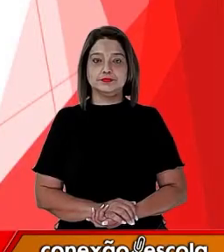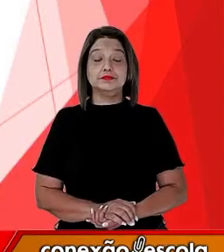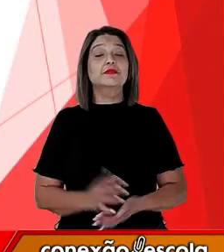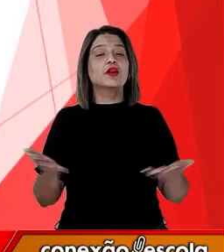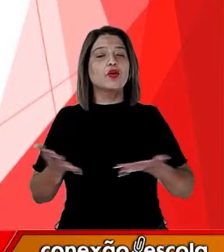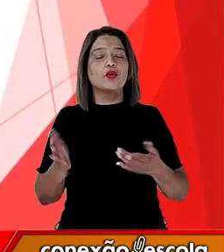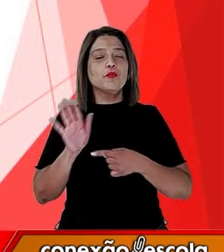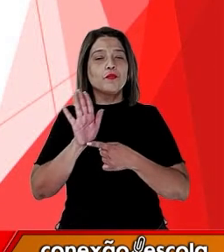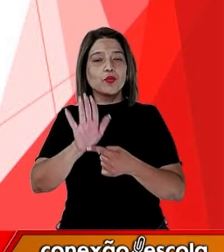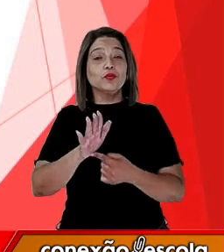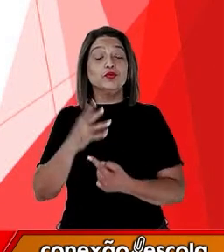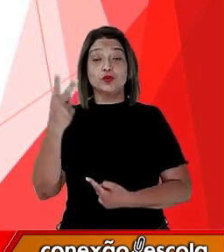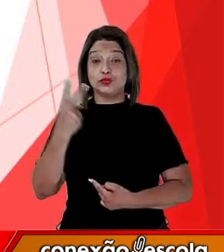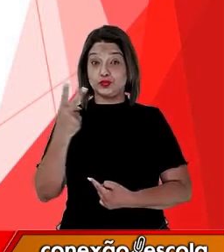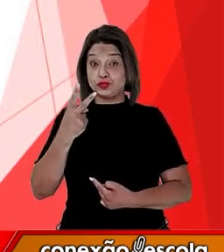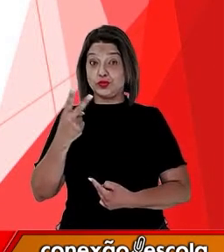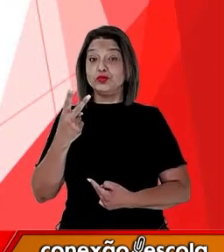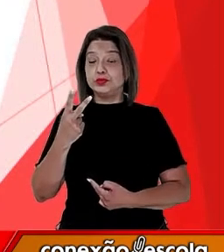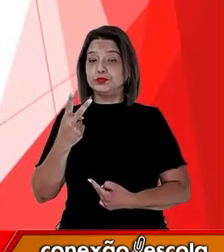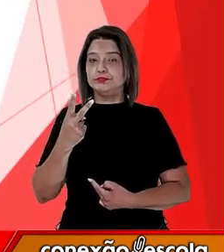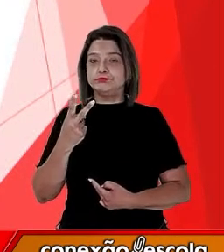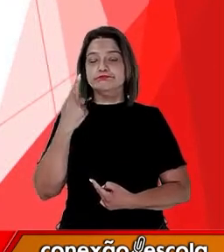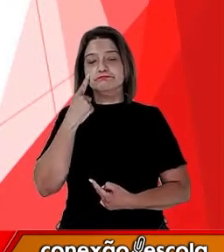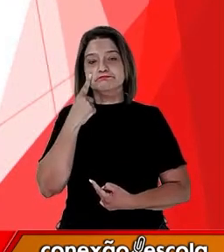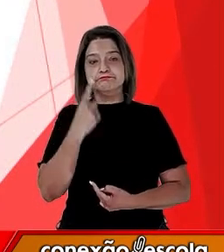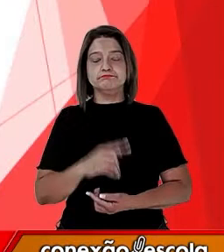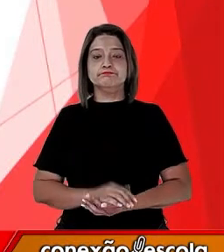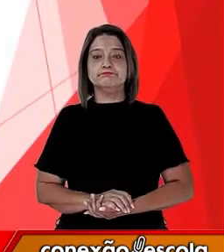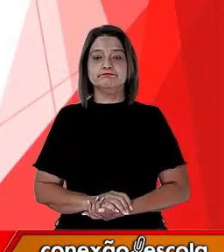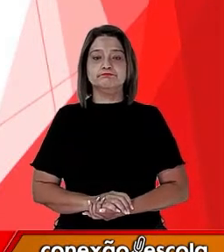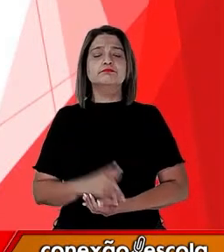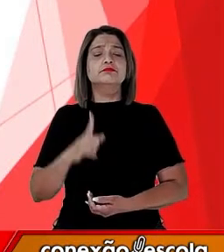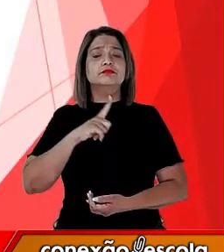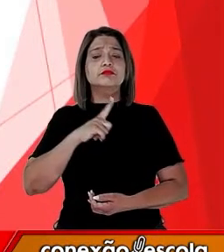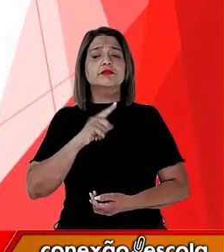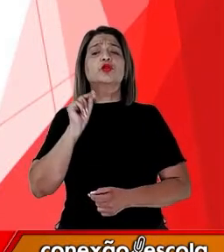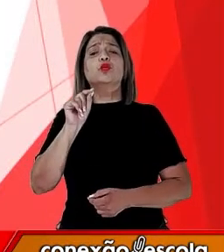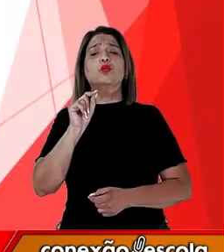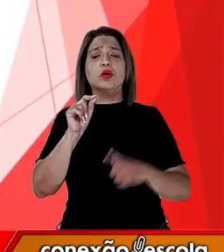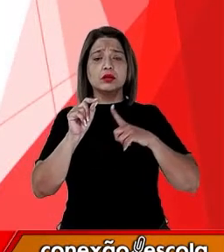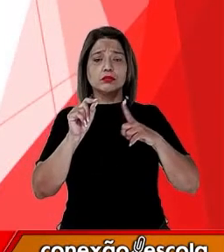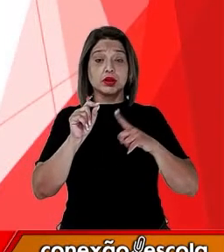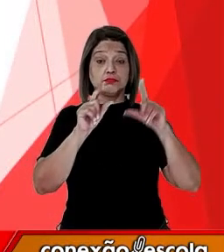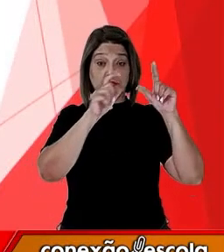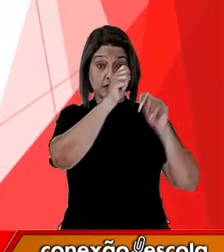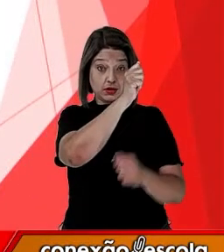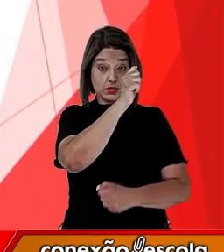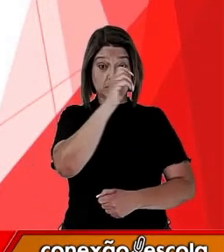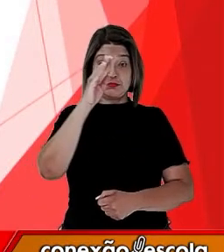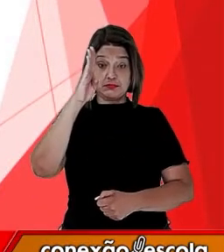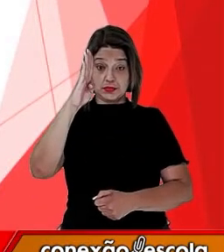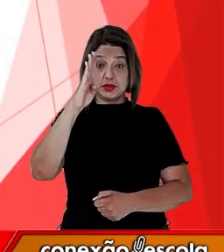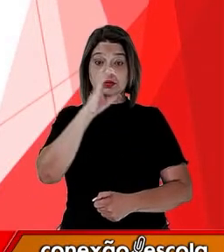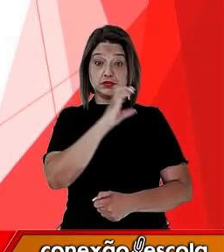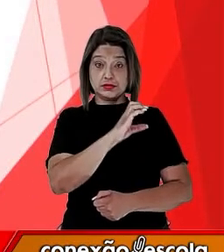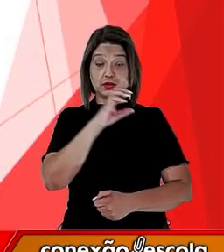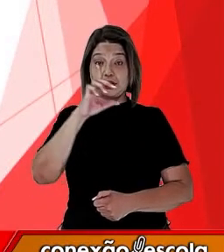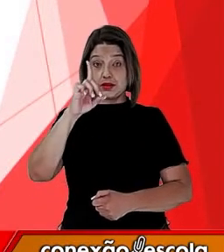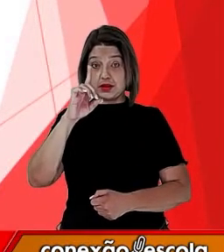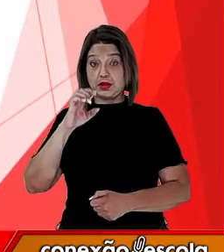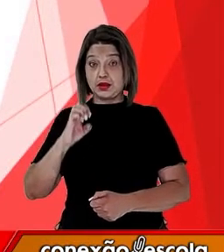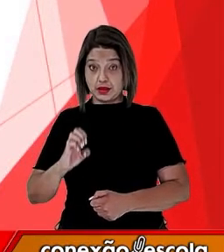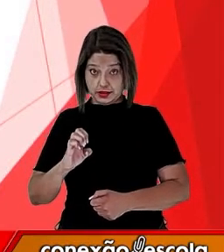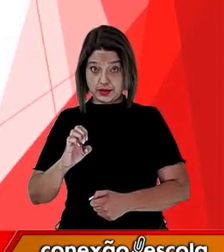Vamos observar outra situação. Aqui nós temos as figuras A, B, C, D